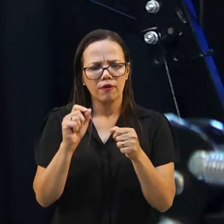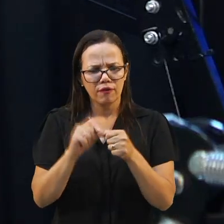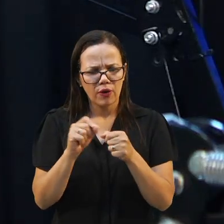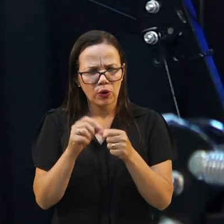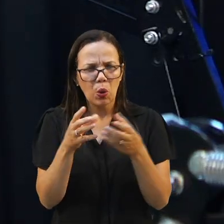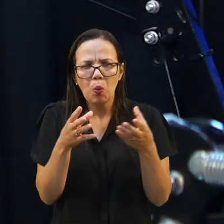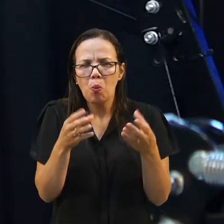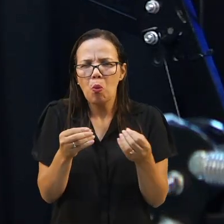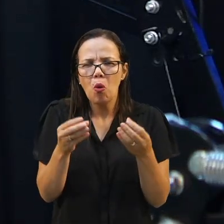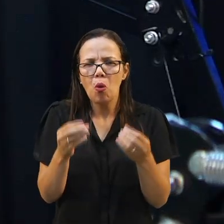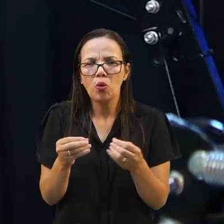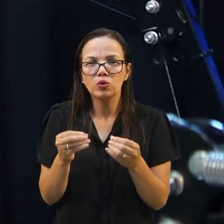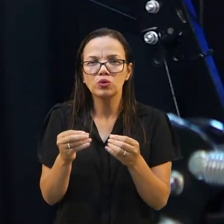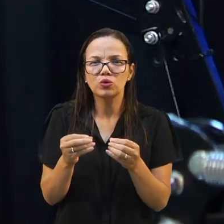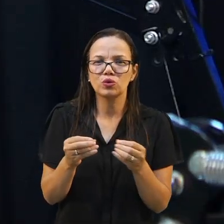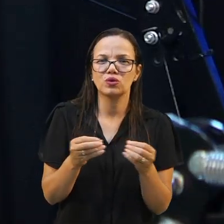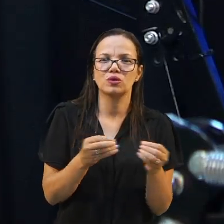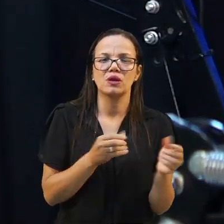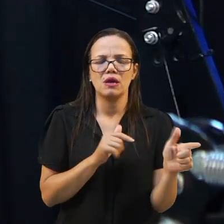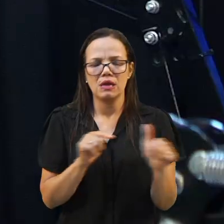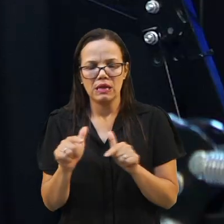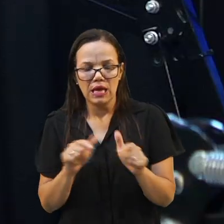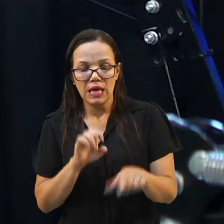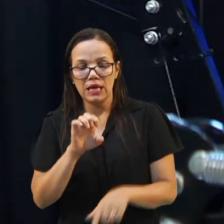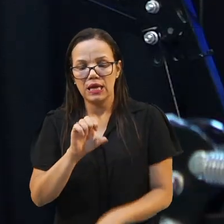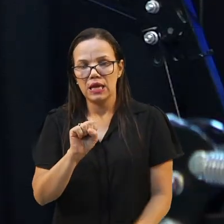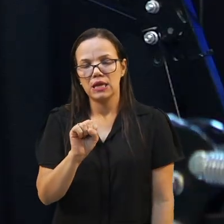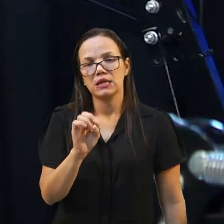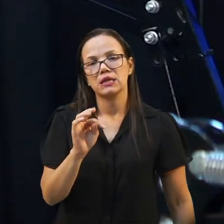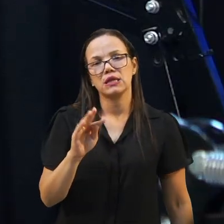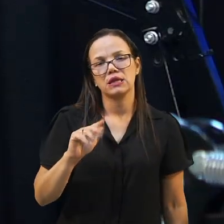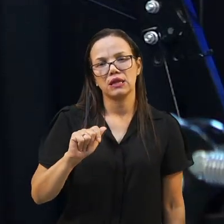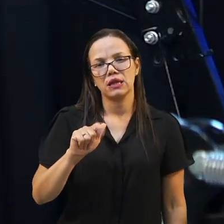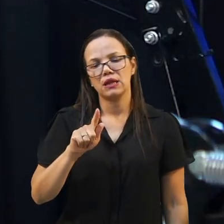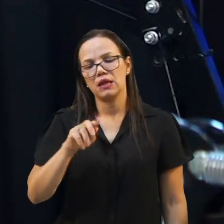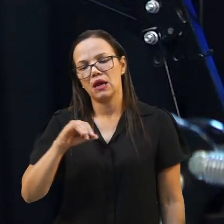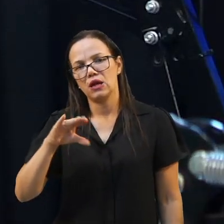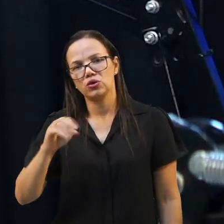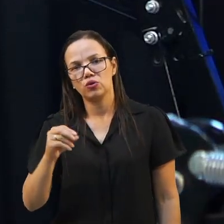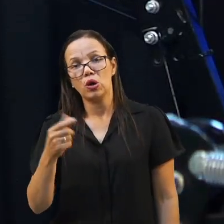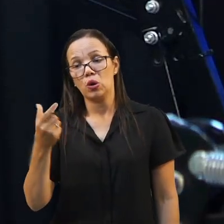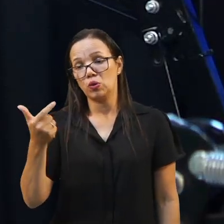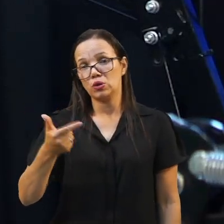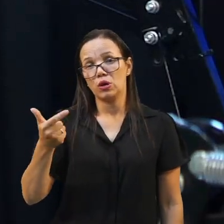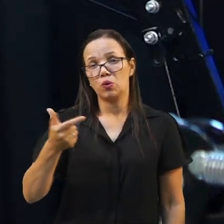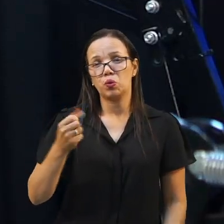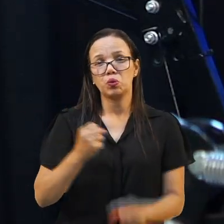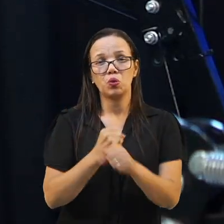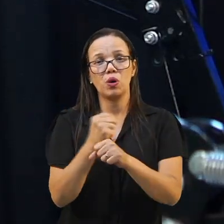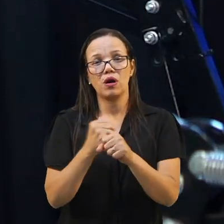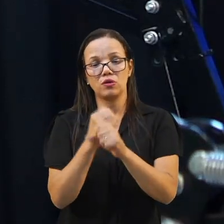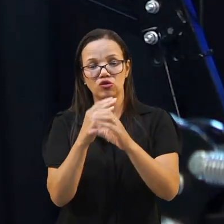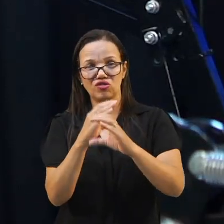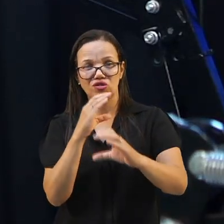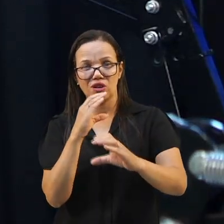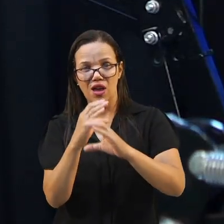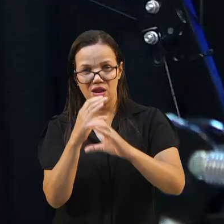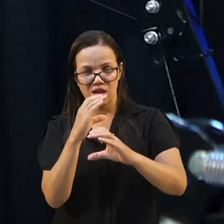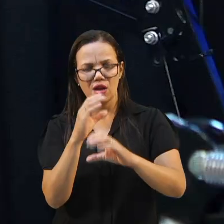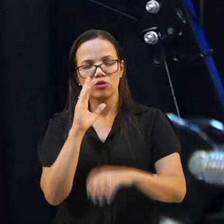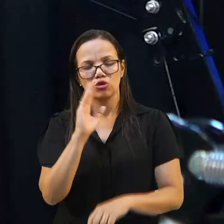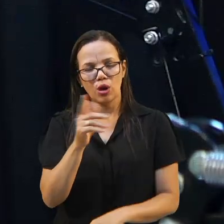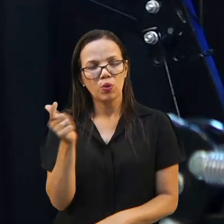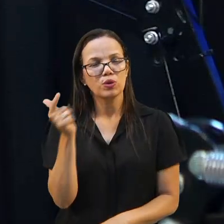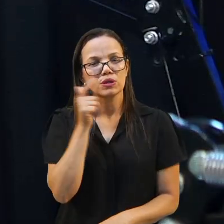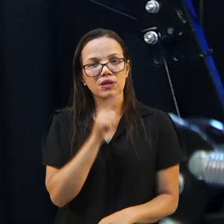muitos estágios. A partir do segundo ano de engenharia, eu fiz estágio em todos os períodos. E no